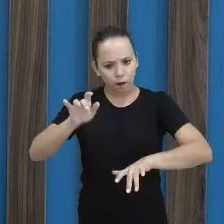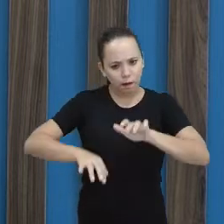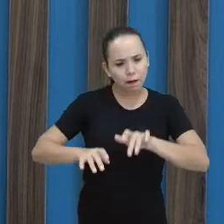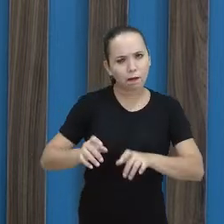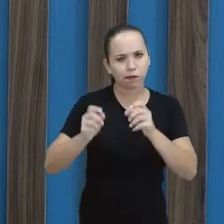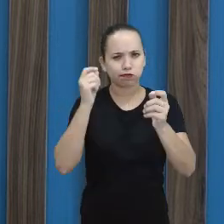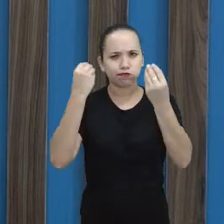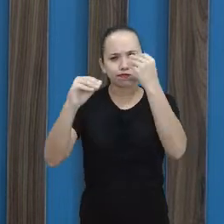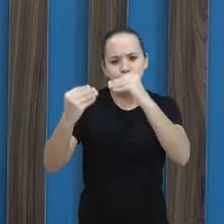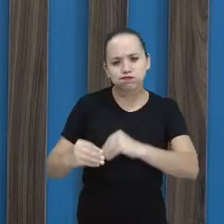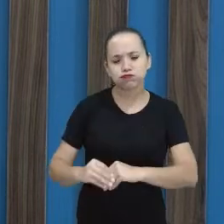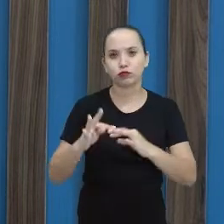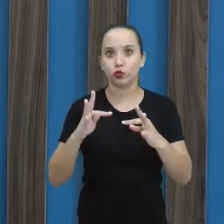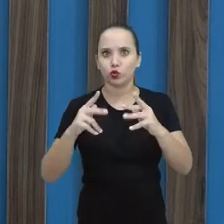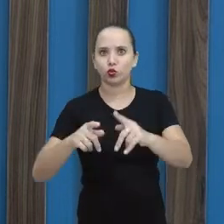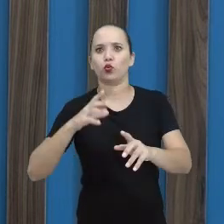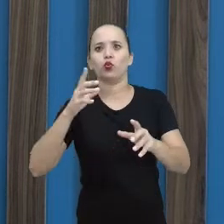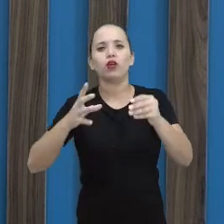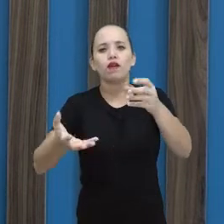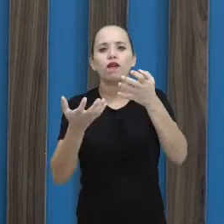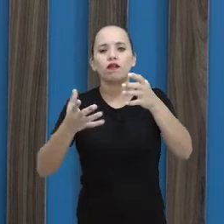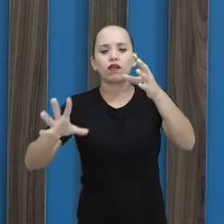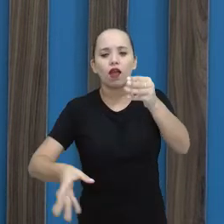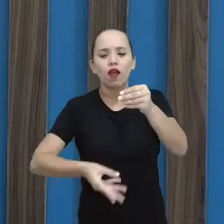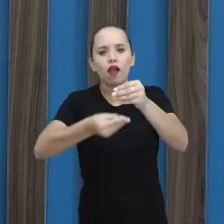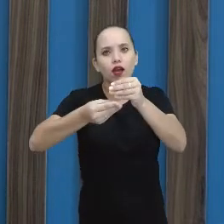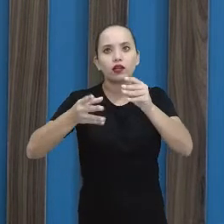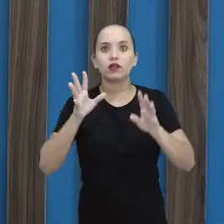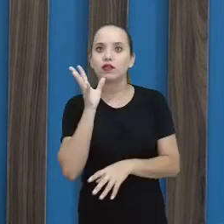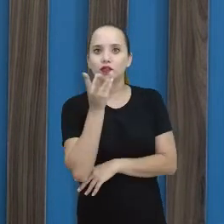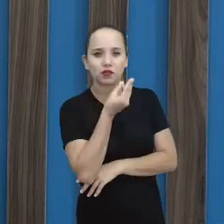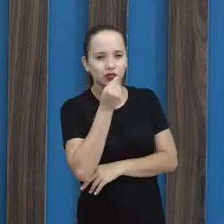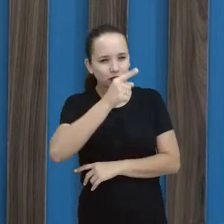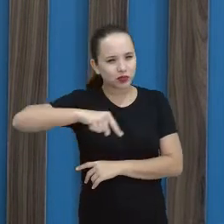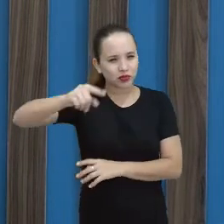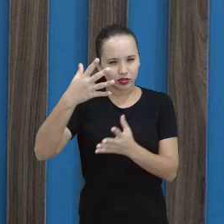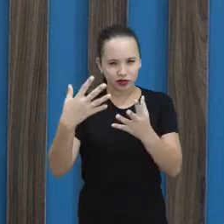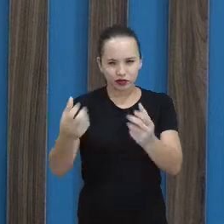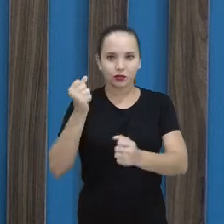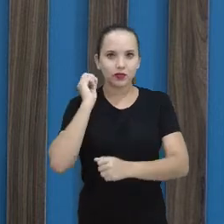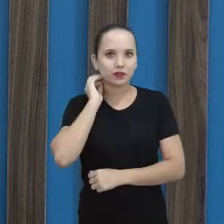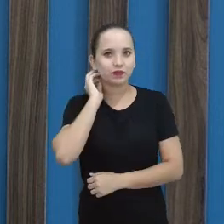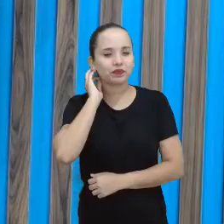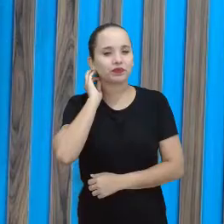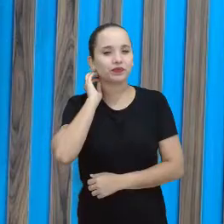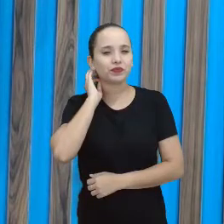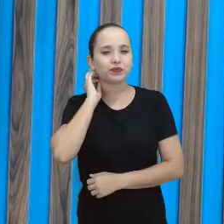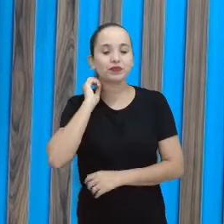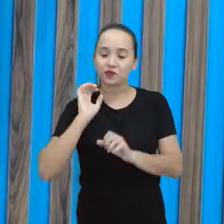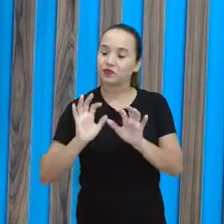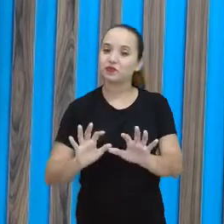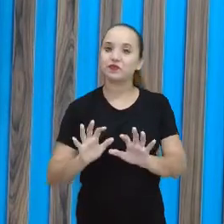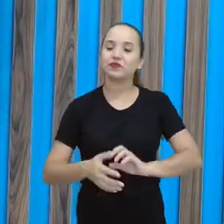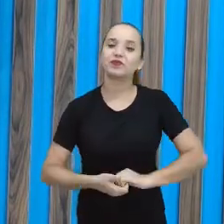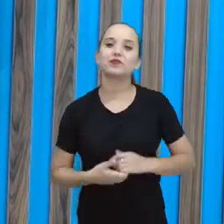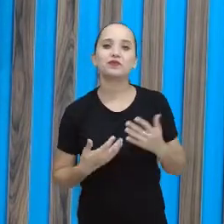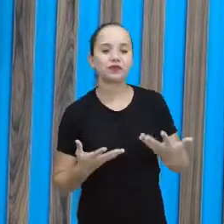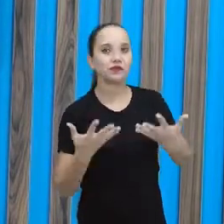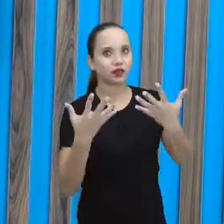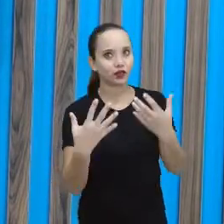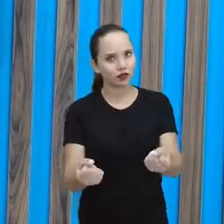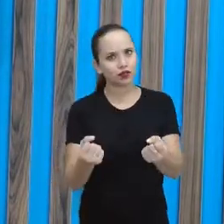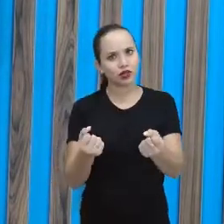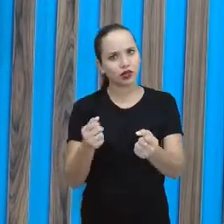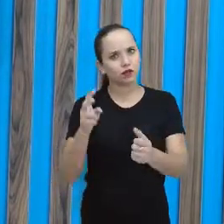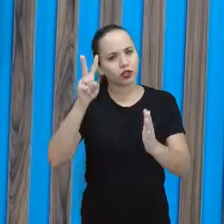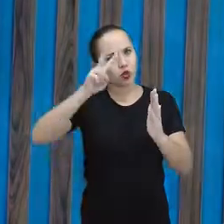vocês quiserem acrescentar no conhecimento de vocês. Vamos lá. Isso aí, professora Cláudia. Então, gente, vamos